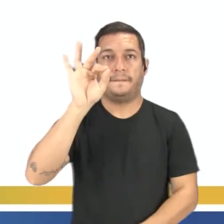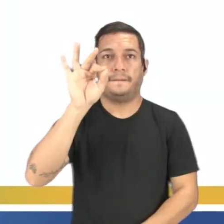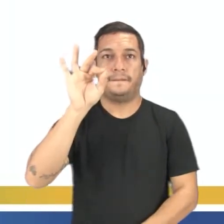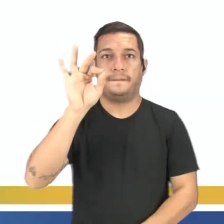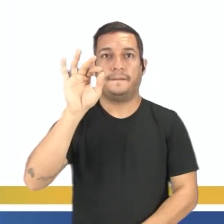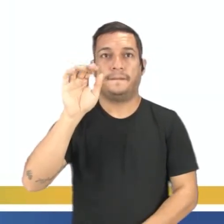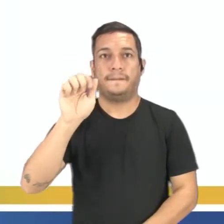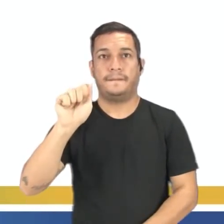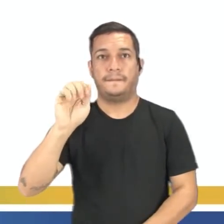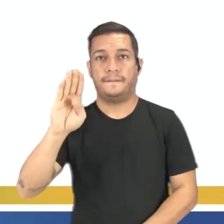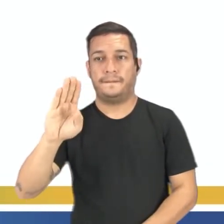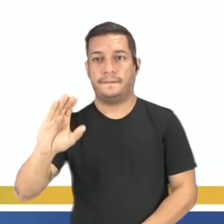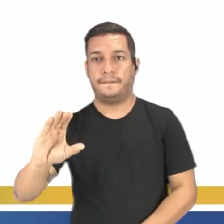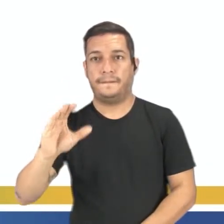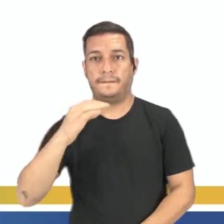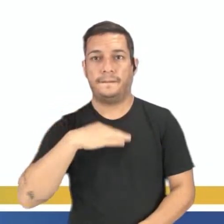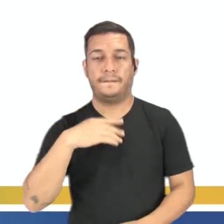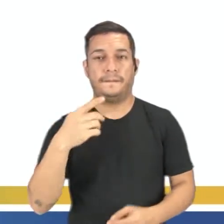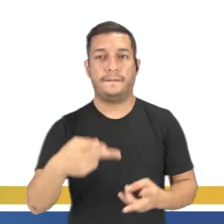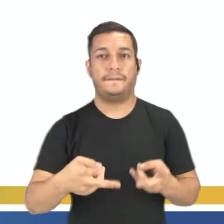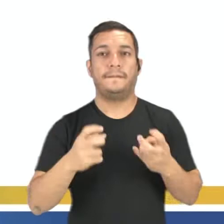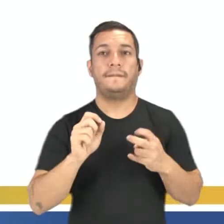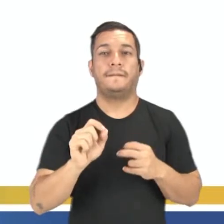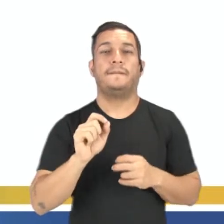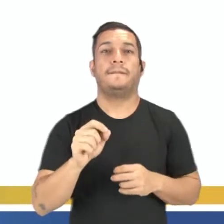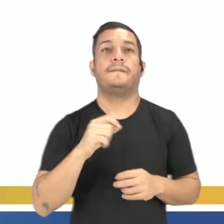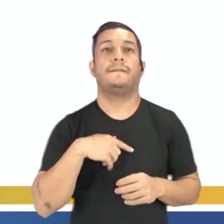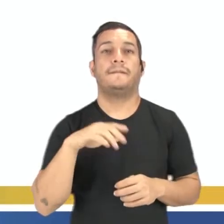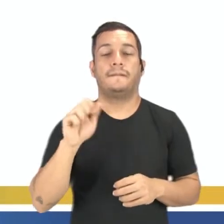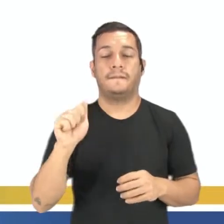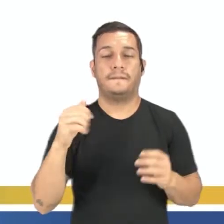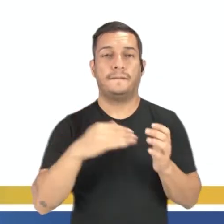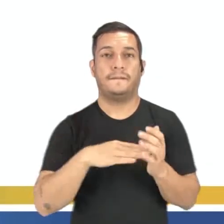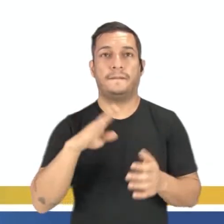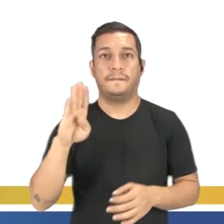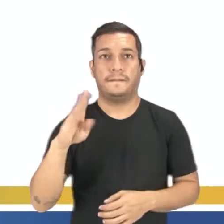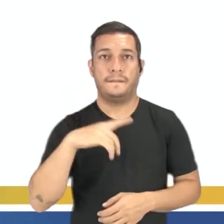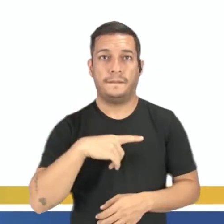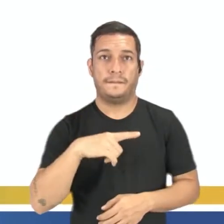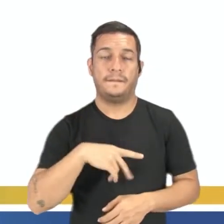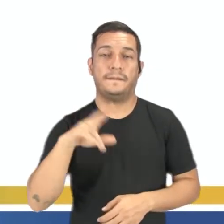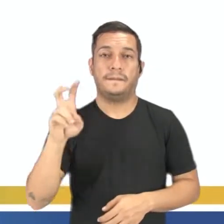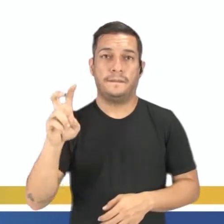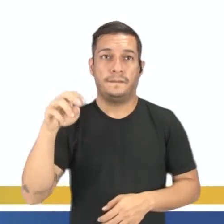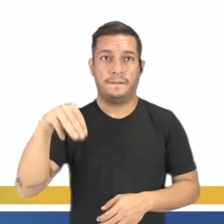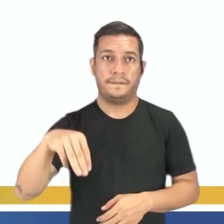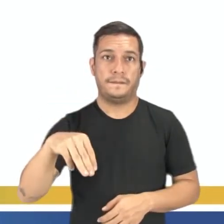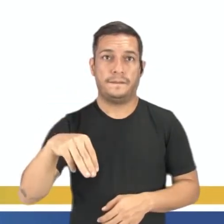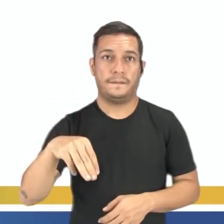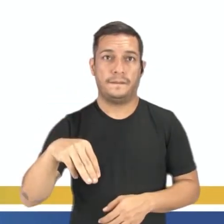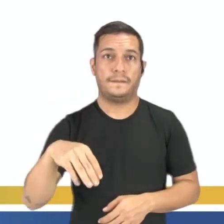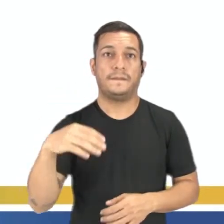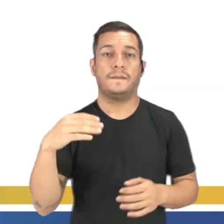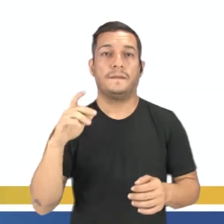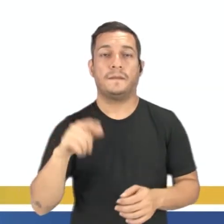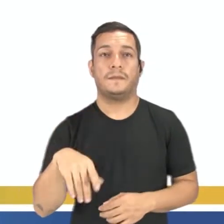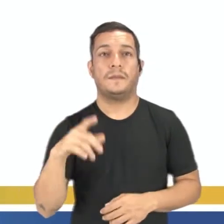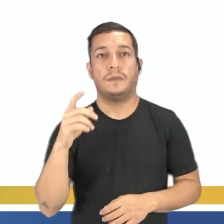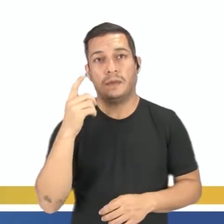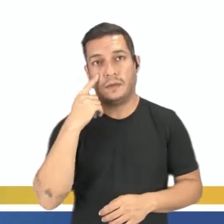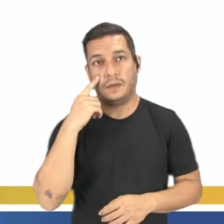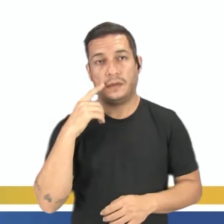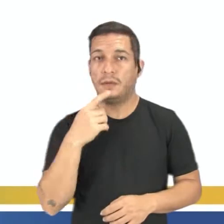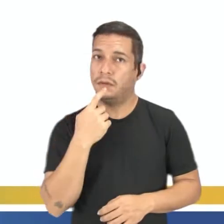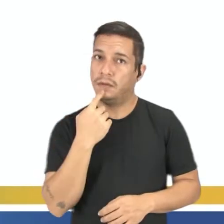paralela a BC, eu acabo observando que de A até B eu tenho 5 metros e desse ponto